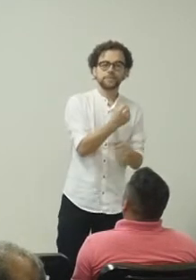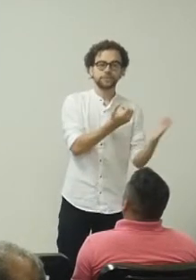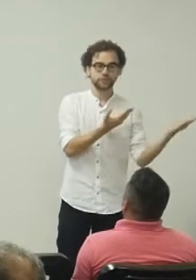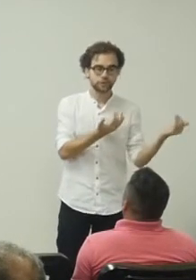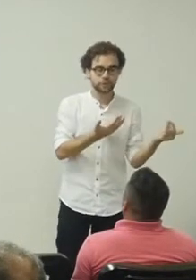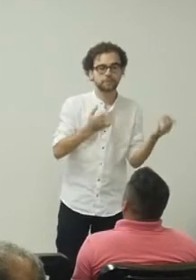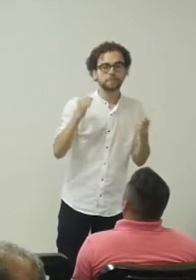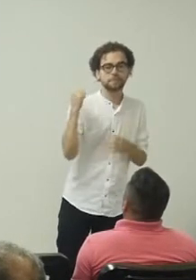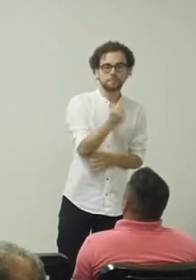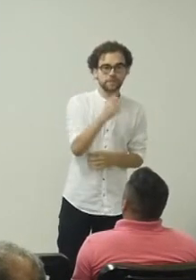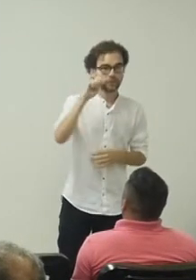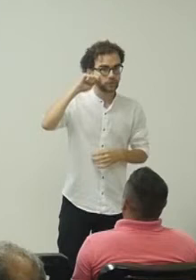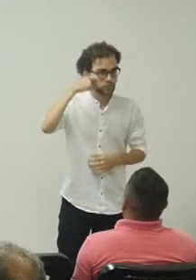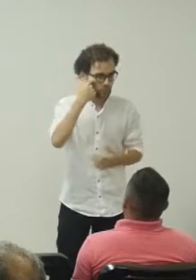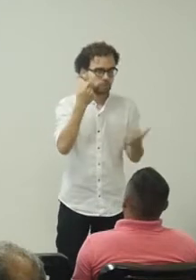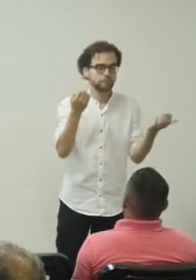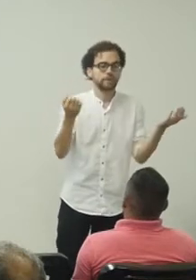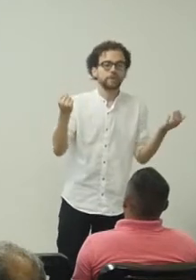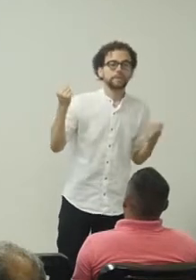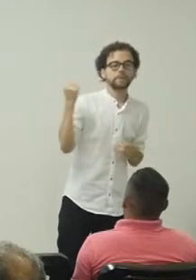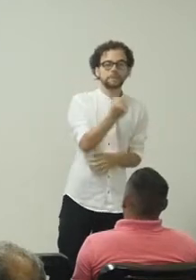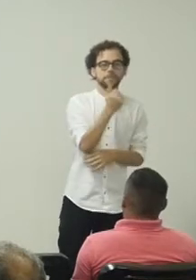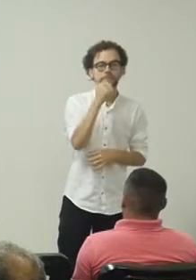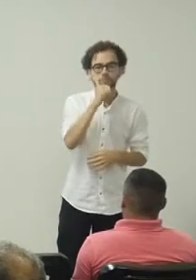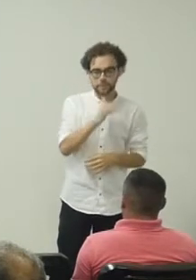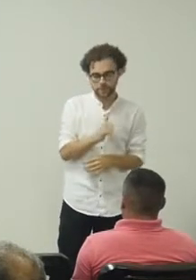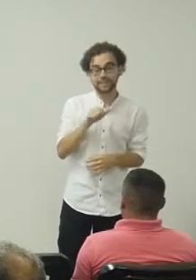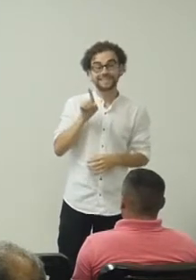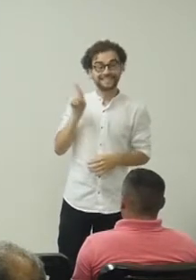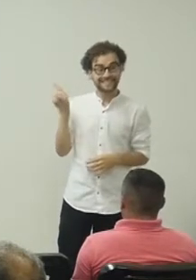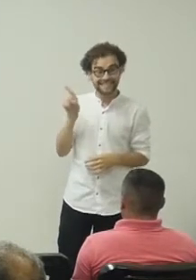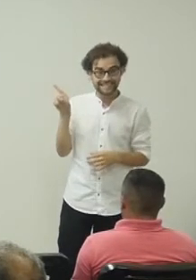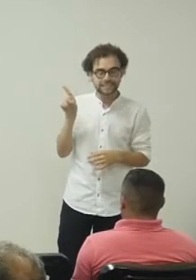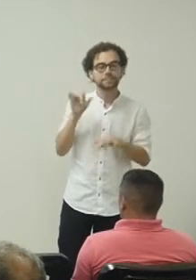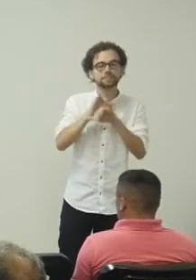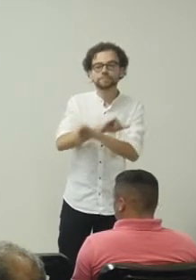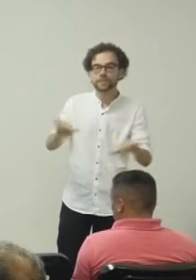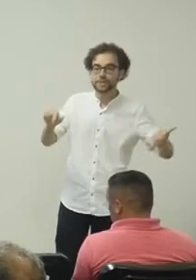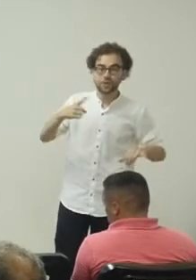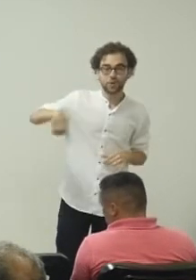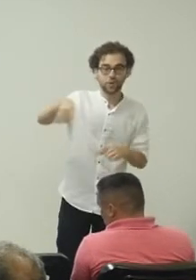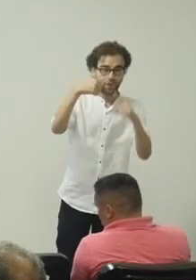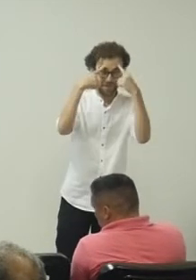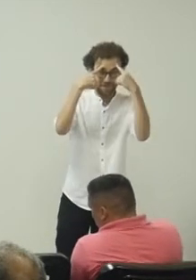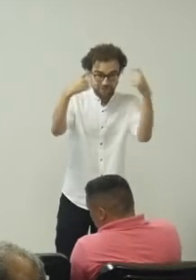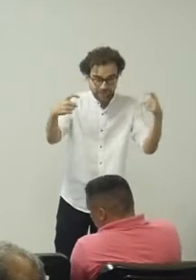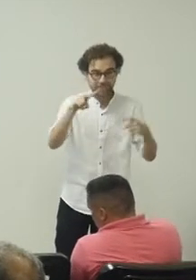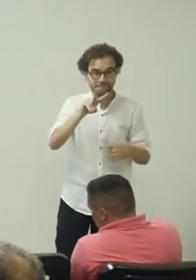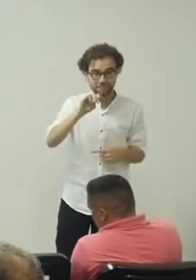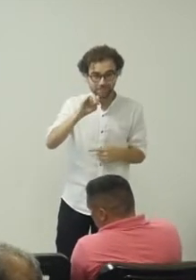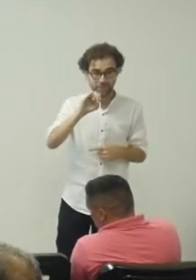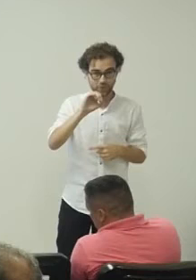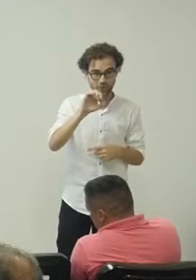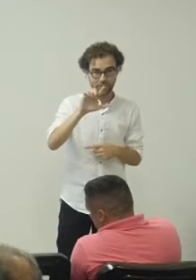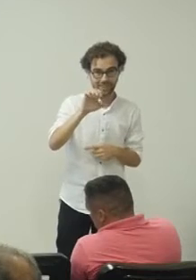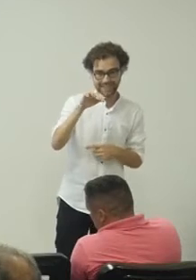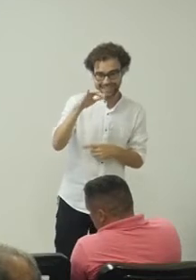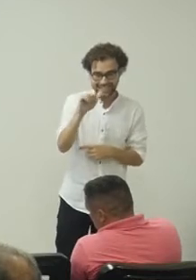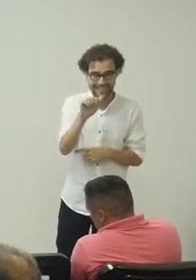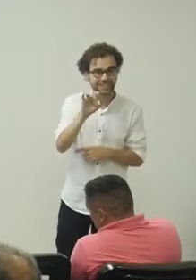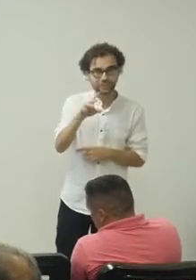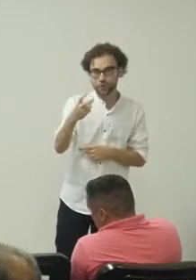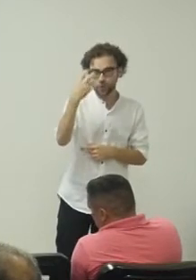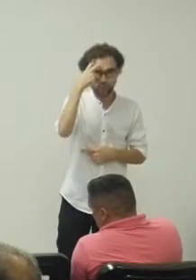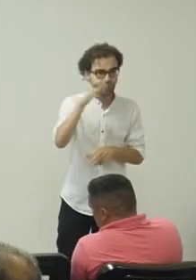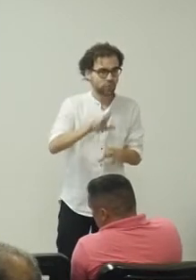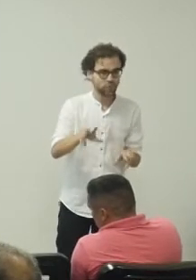os negros, que matam as mulheres. Então, assim, isso é para dizer que, para a gente, a violência não é algo só cultural, que a gente